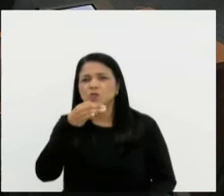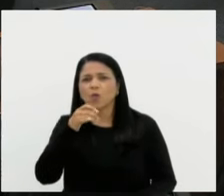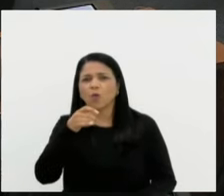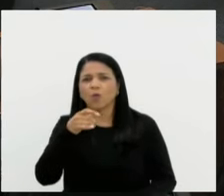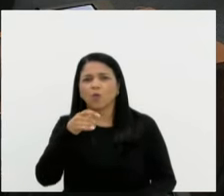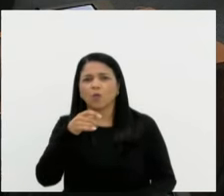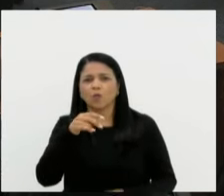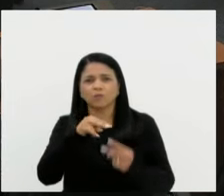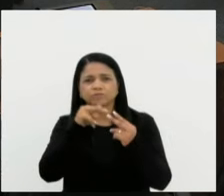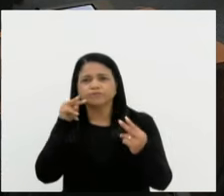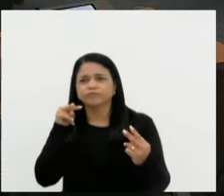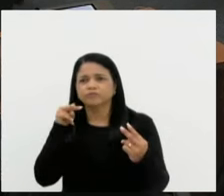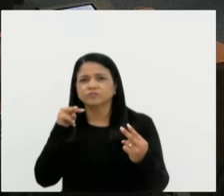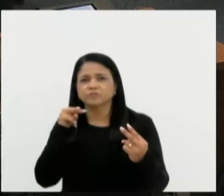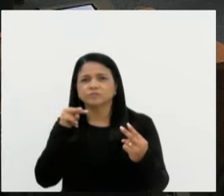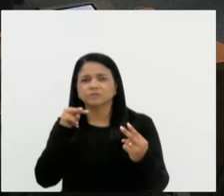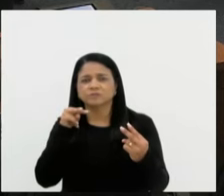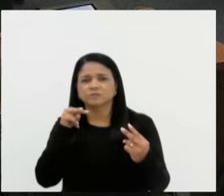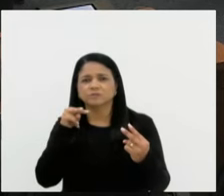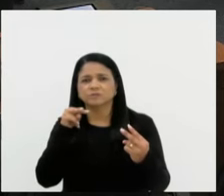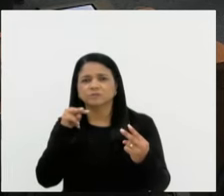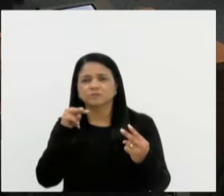Júnior.